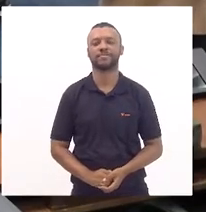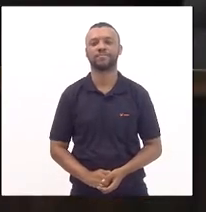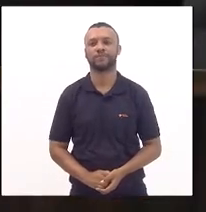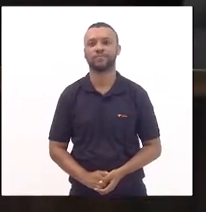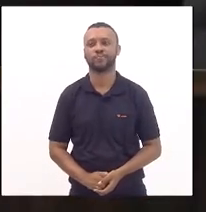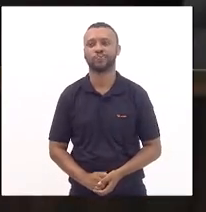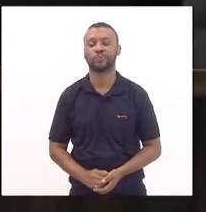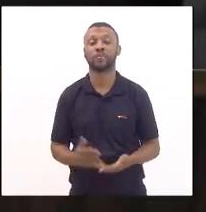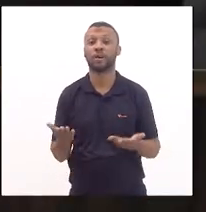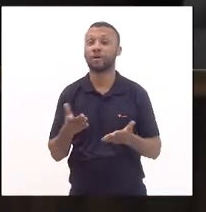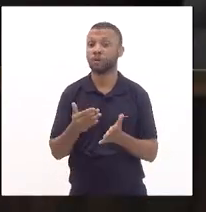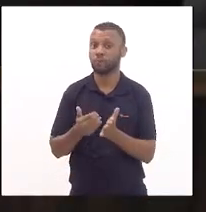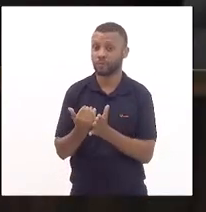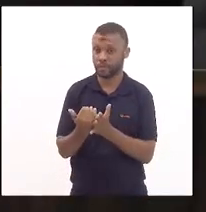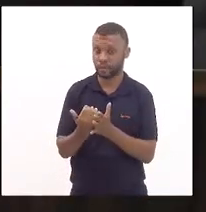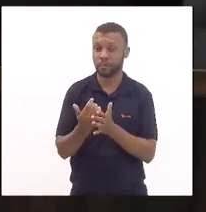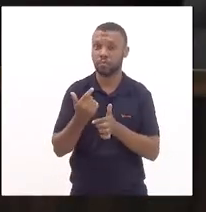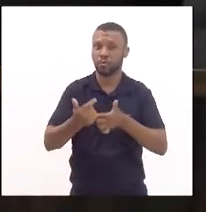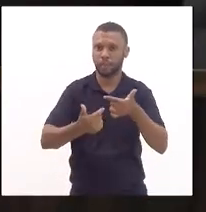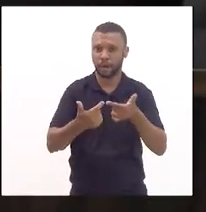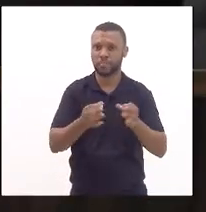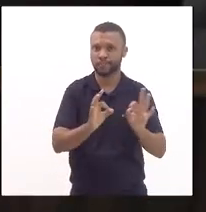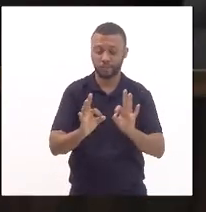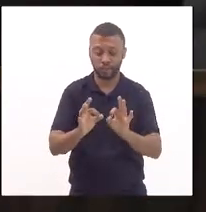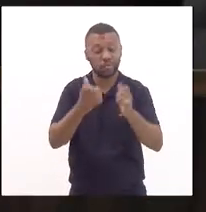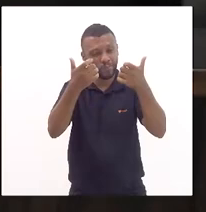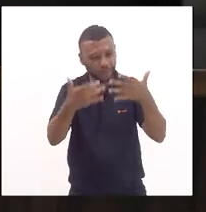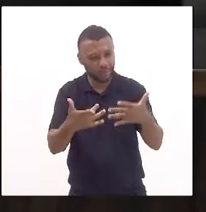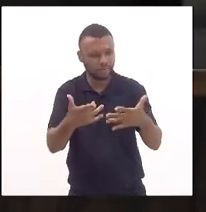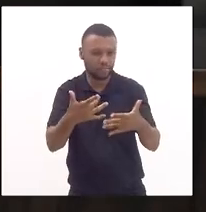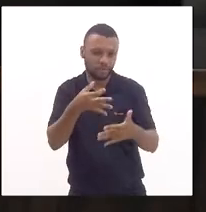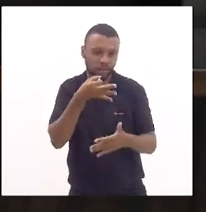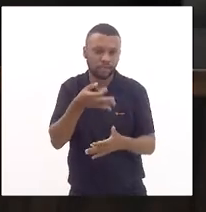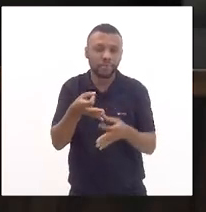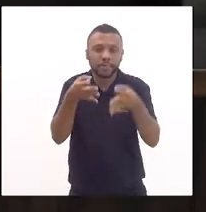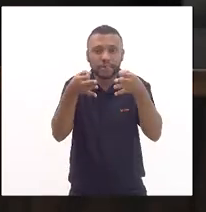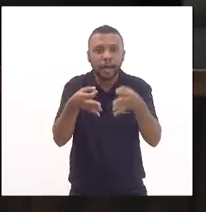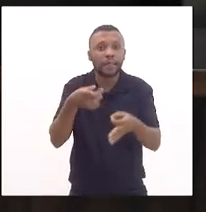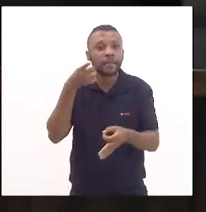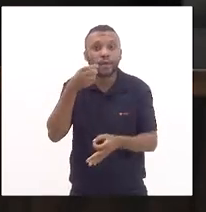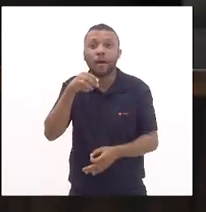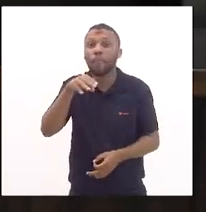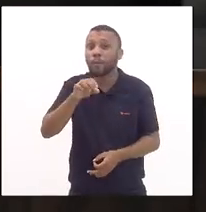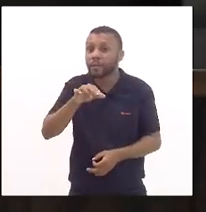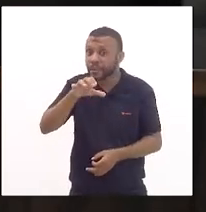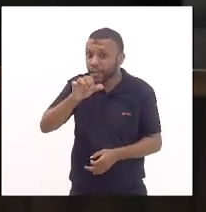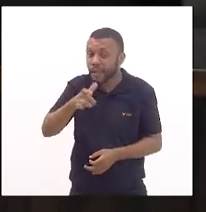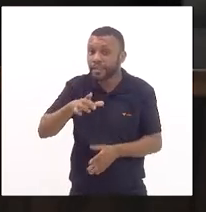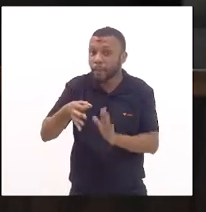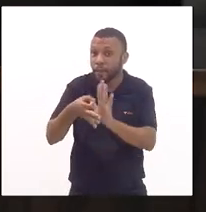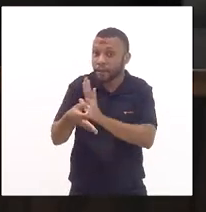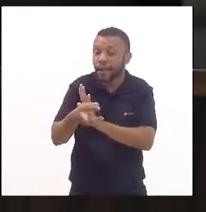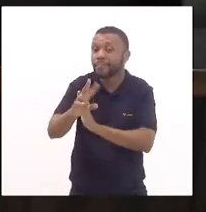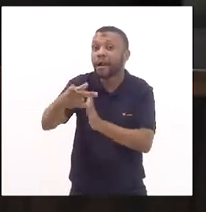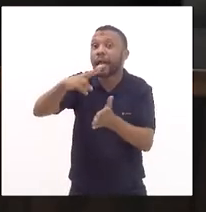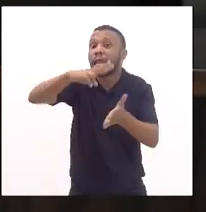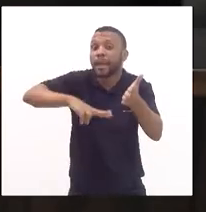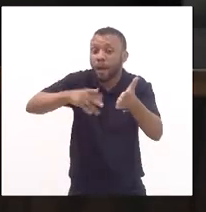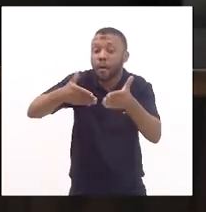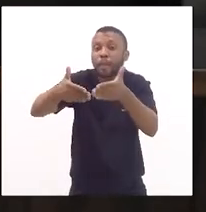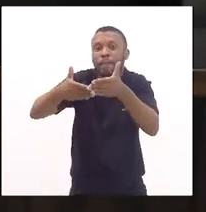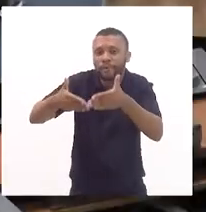Eu vou chamar os trabalhos à ordem, e eu falei que eu estava certo. A deputada Mônica tem o parecer, ela vai ler, por favor.